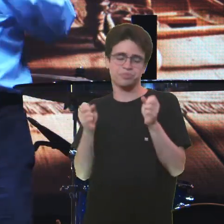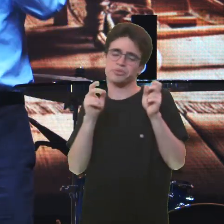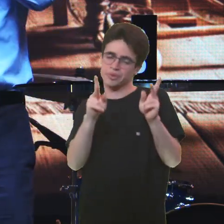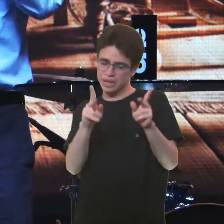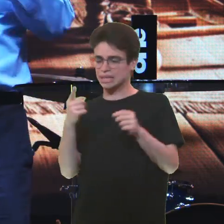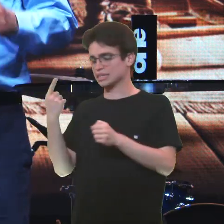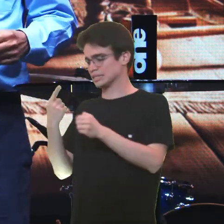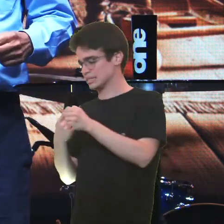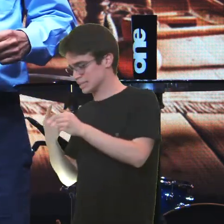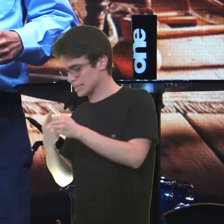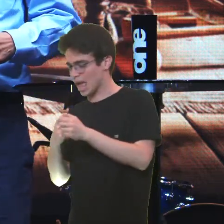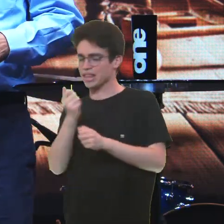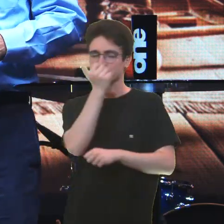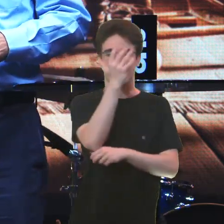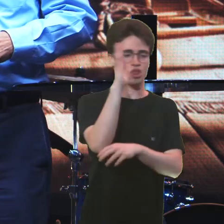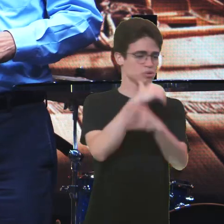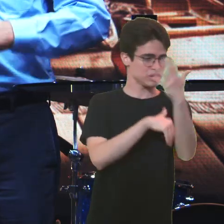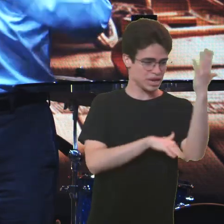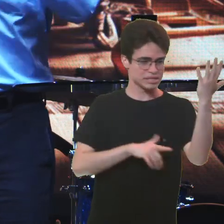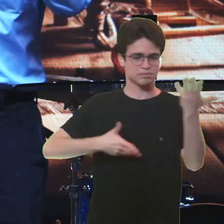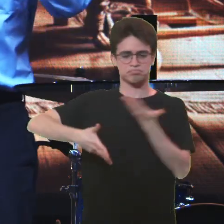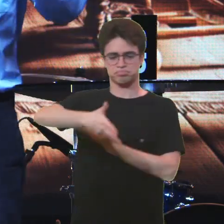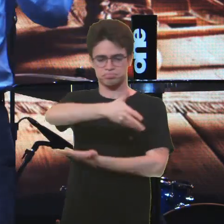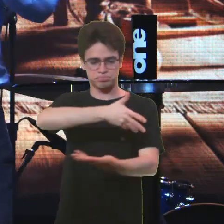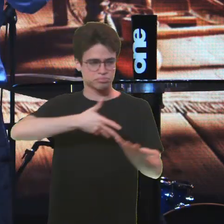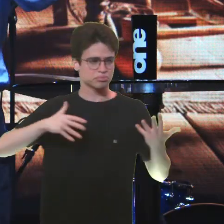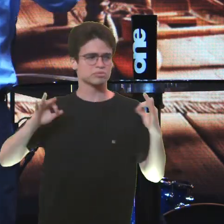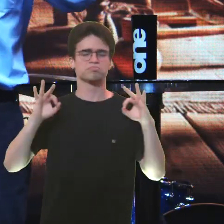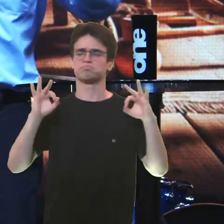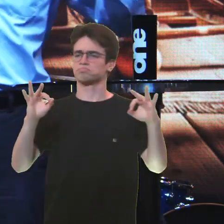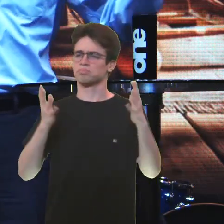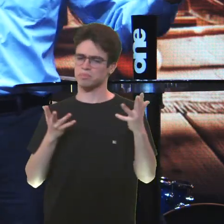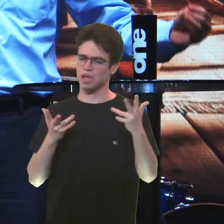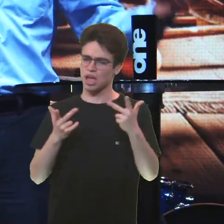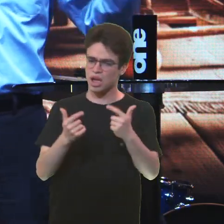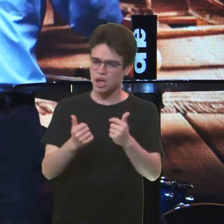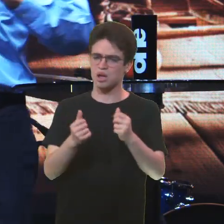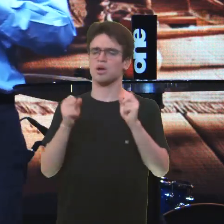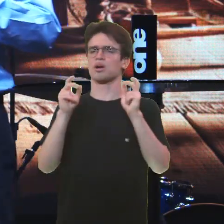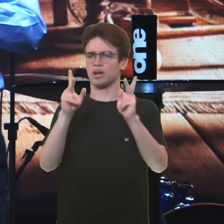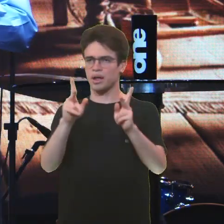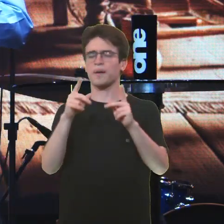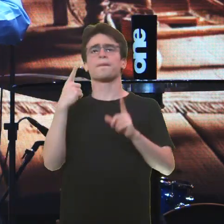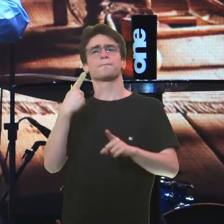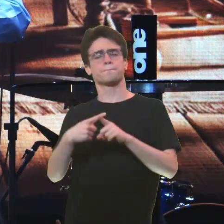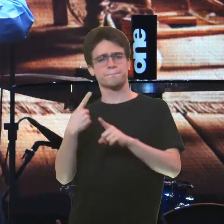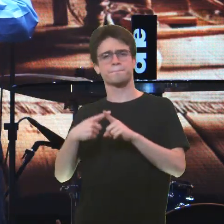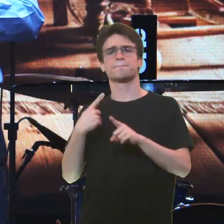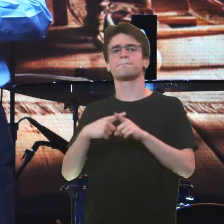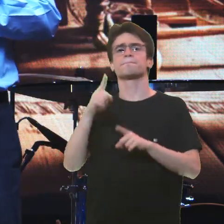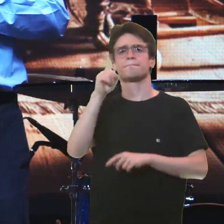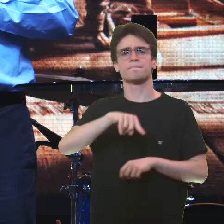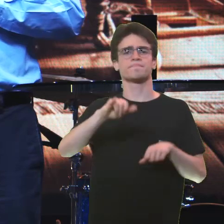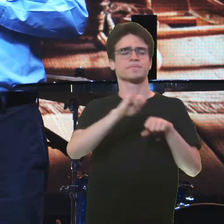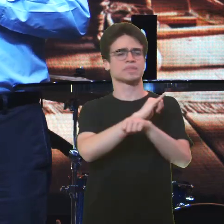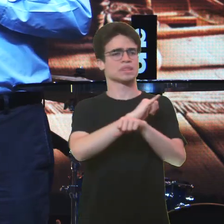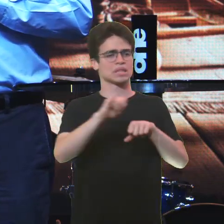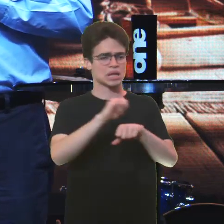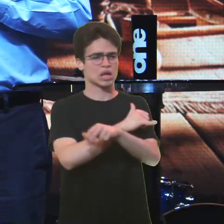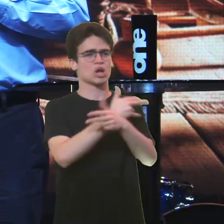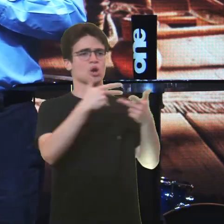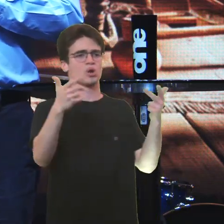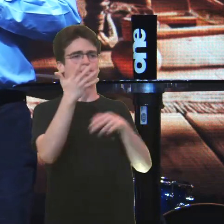criar cidades em harmonia com a natureza. donde se usen eficientemente los recursos Onde se naturales. usem os recursos naturais de